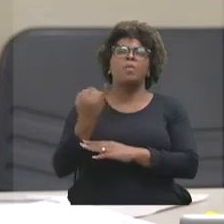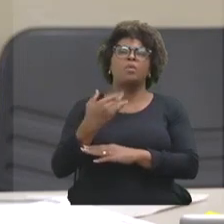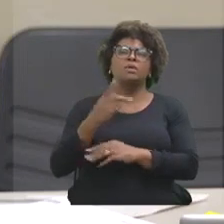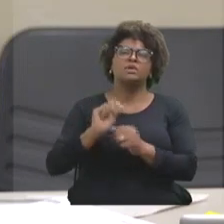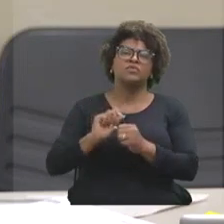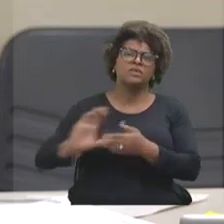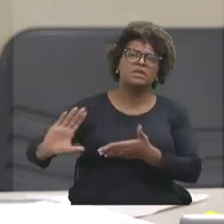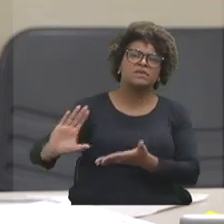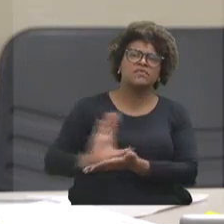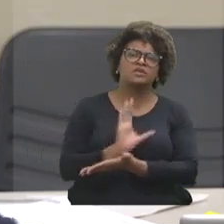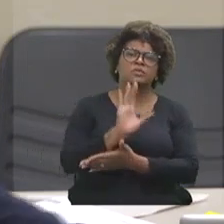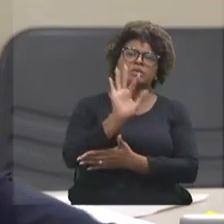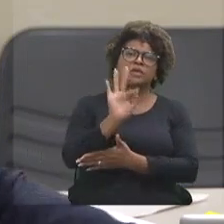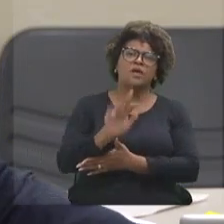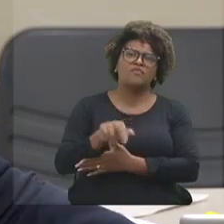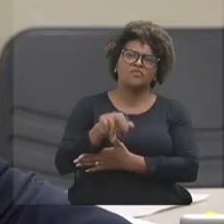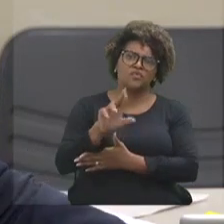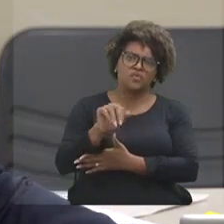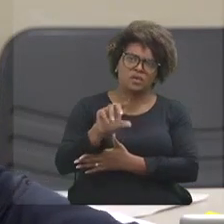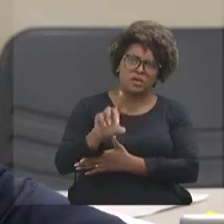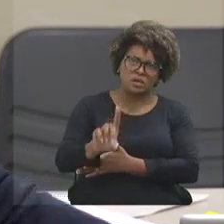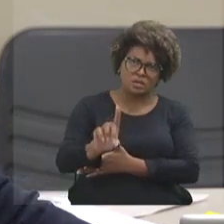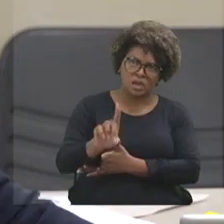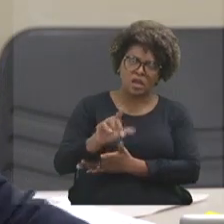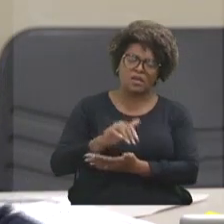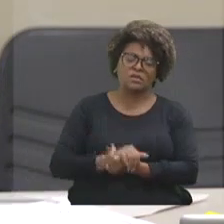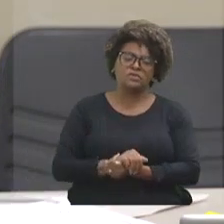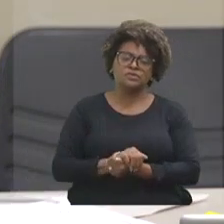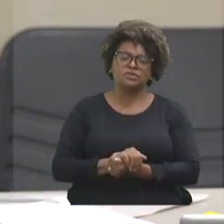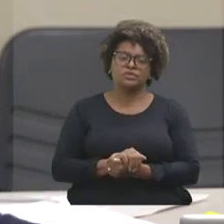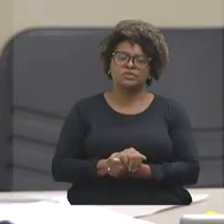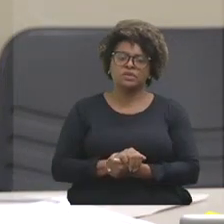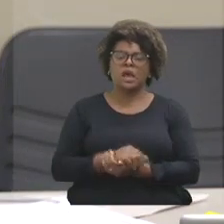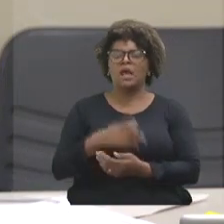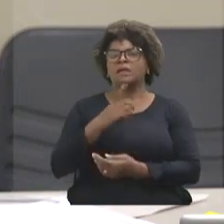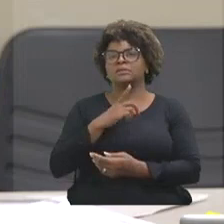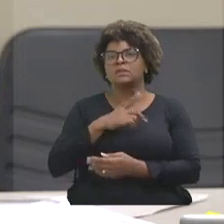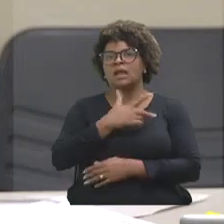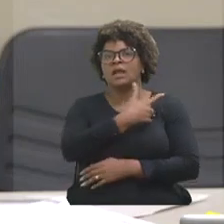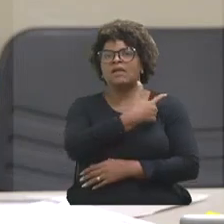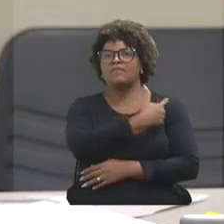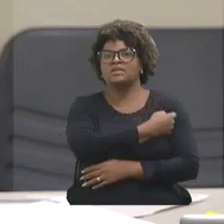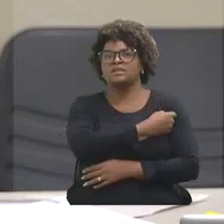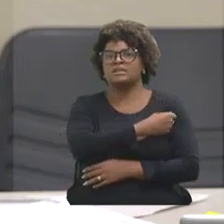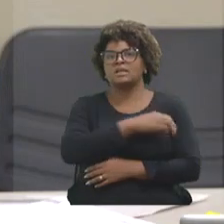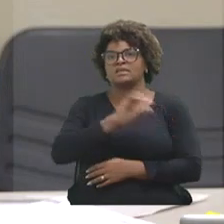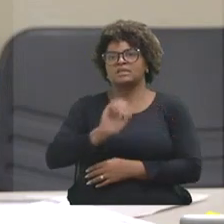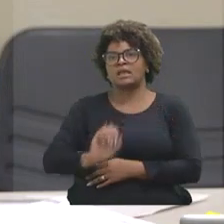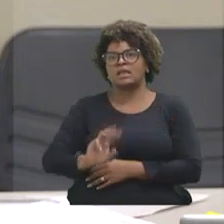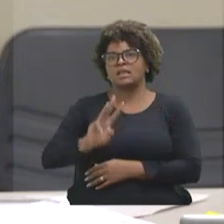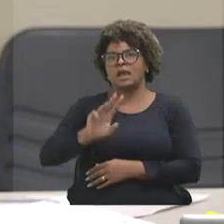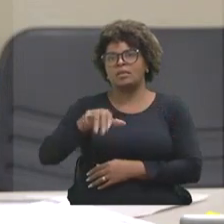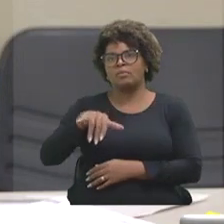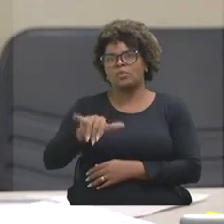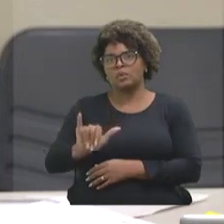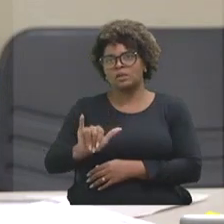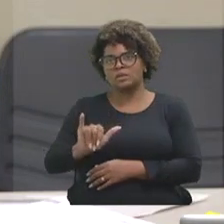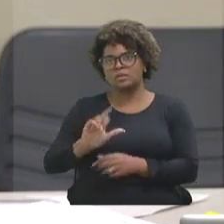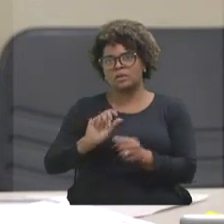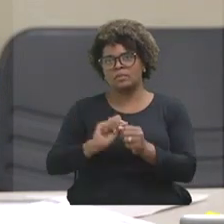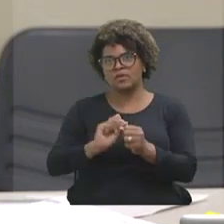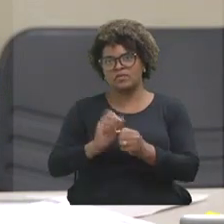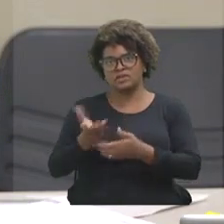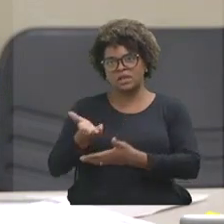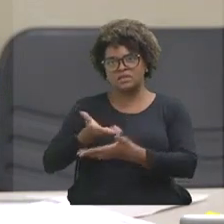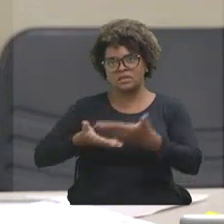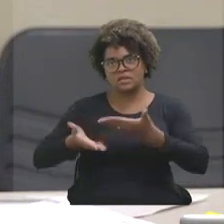com a vacinação a vacina w y numa tentativa a gente conseguir fazer a transferência